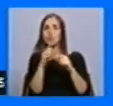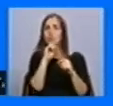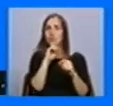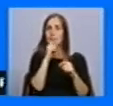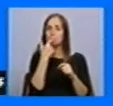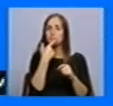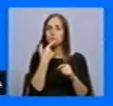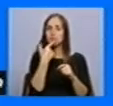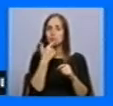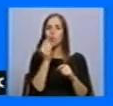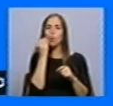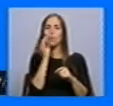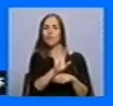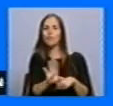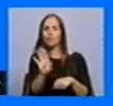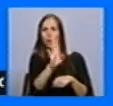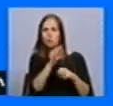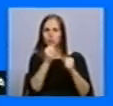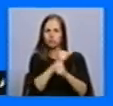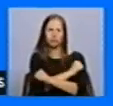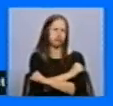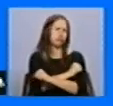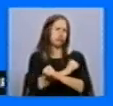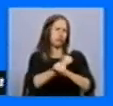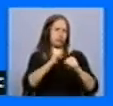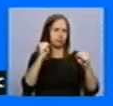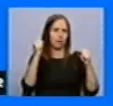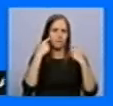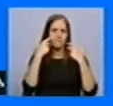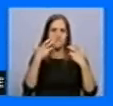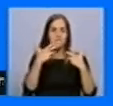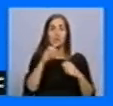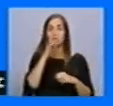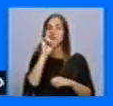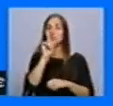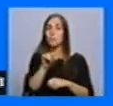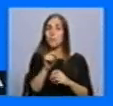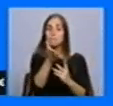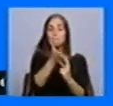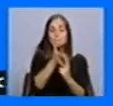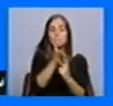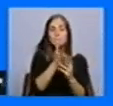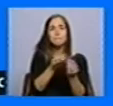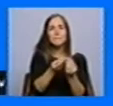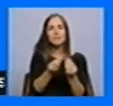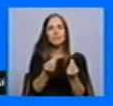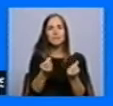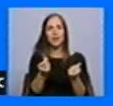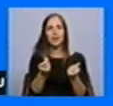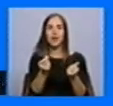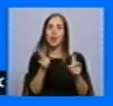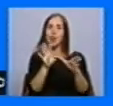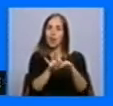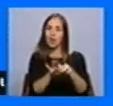uma explosão de grandes dimensões e este estudo também diz-nos que muita desta matéria aparentemente dirige-se em direção